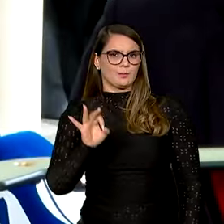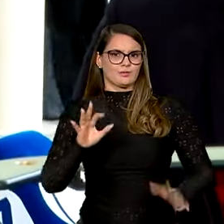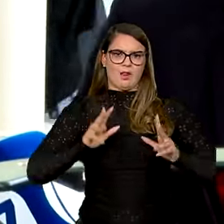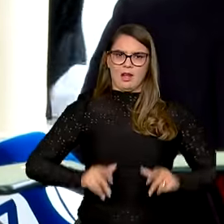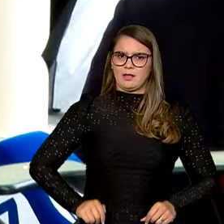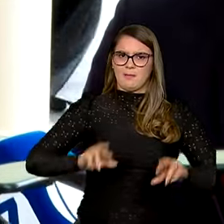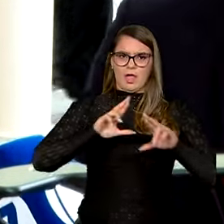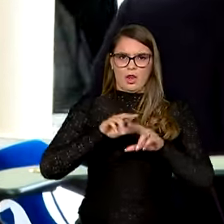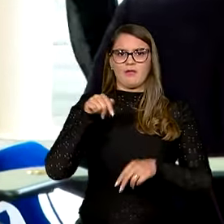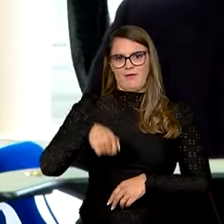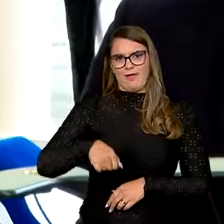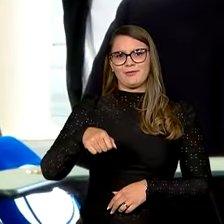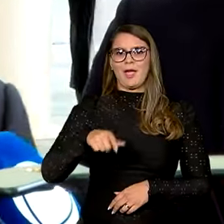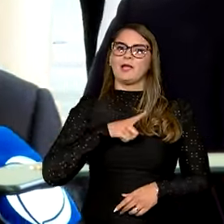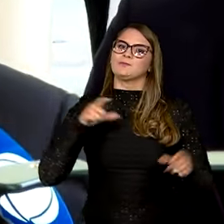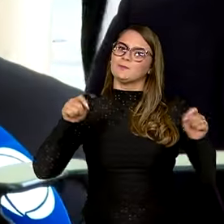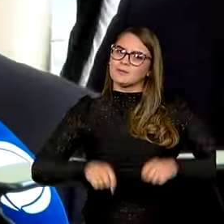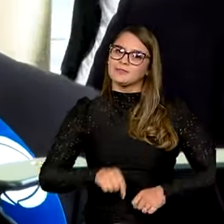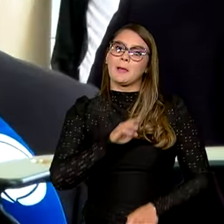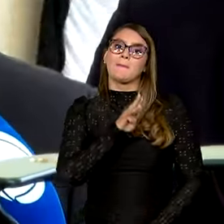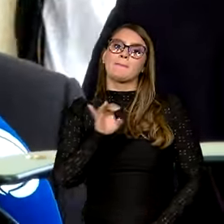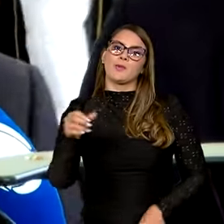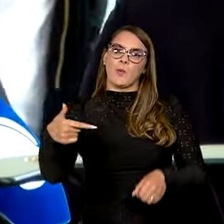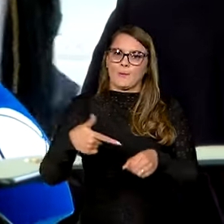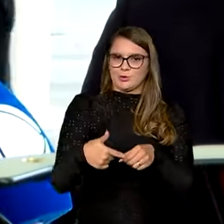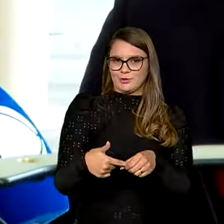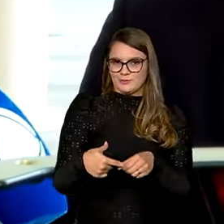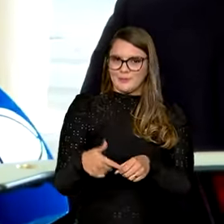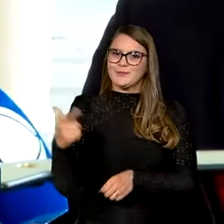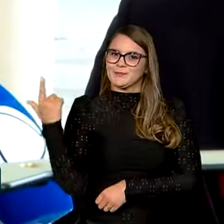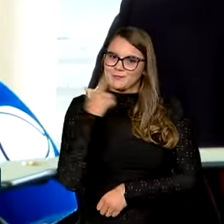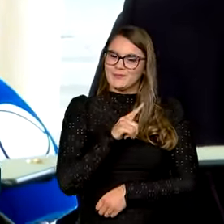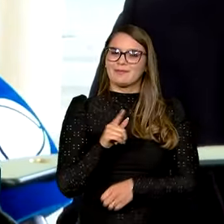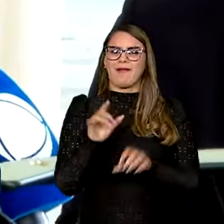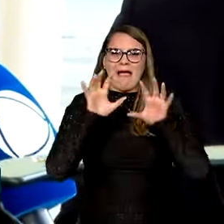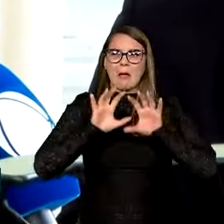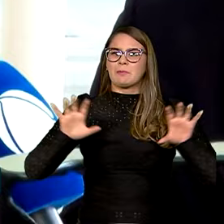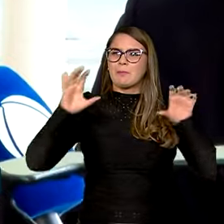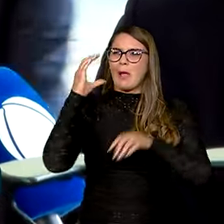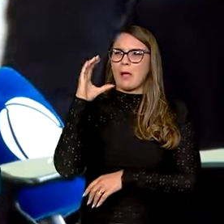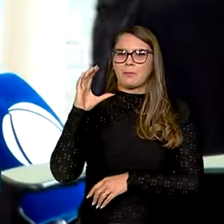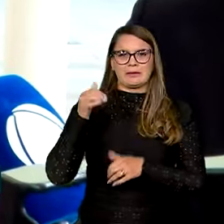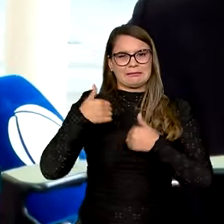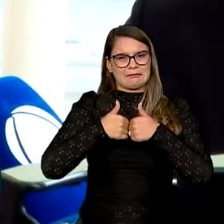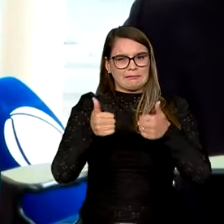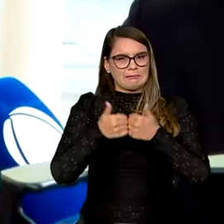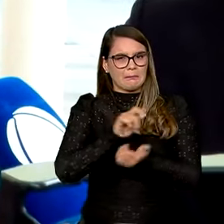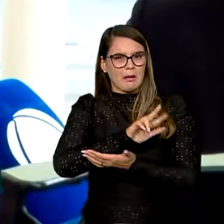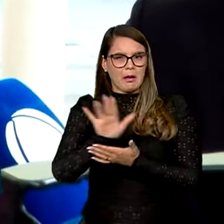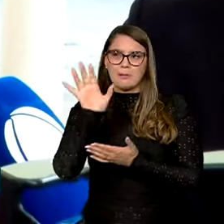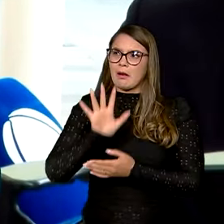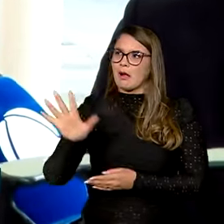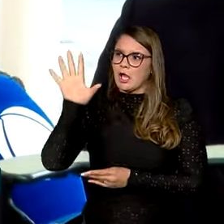renovável as nossas potencialidades nos biocombustíveis para poder descarbonizar as matrizes de transporte e a